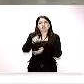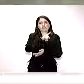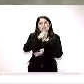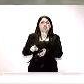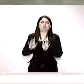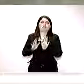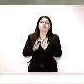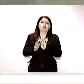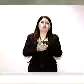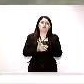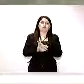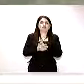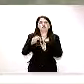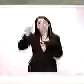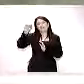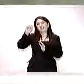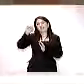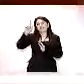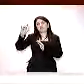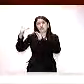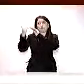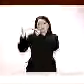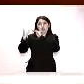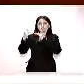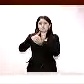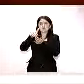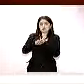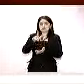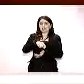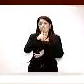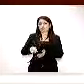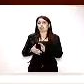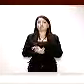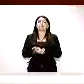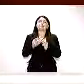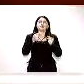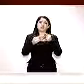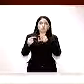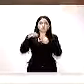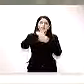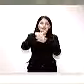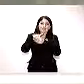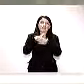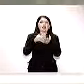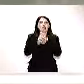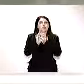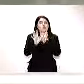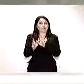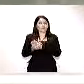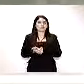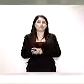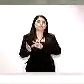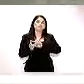conforme manifestação de stg voto que está em discussão em votação aprovado agora volta a fundação